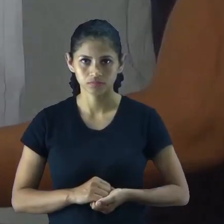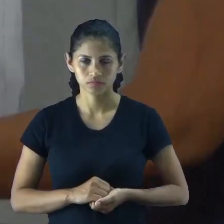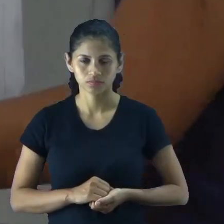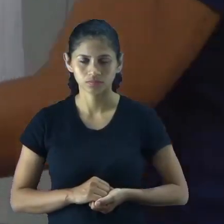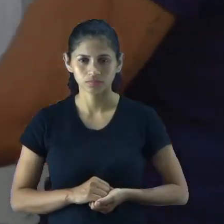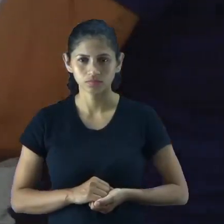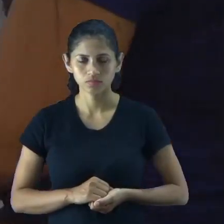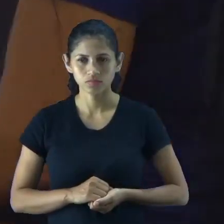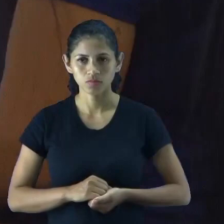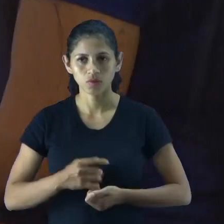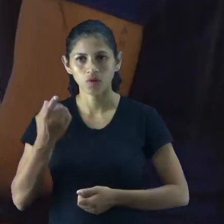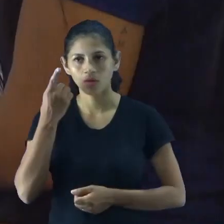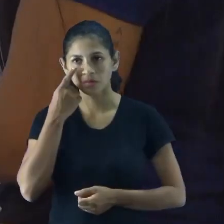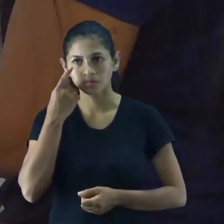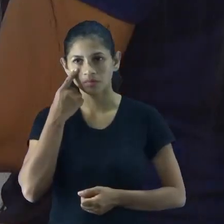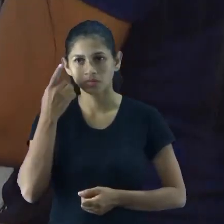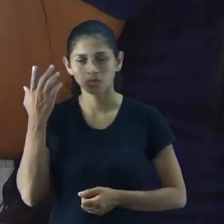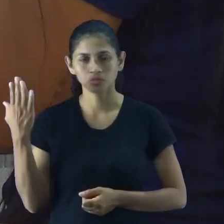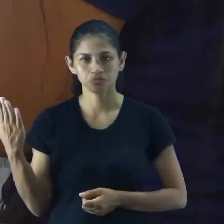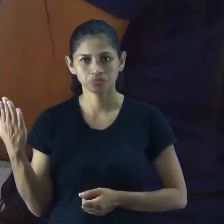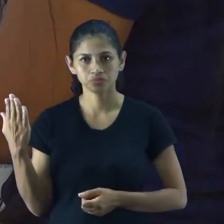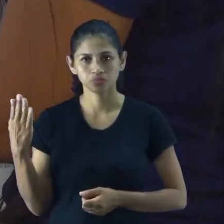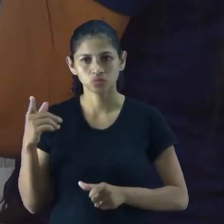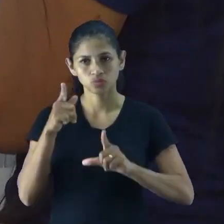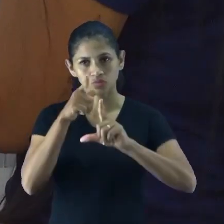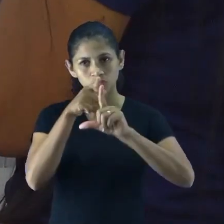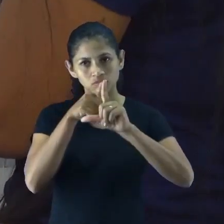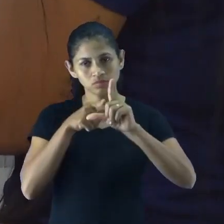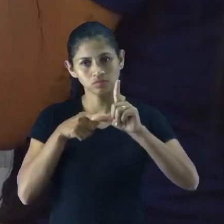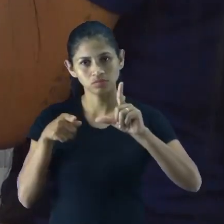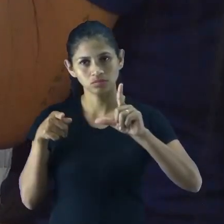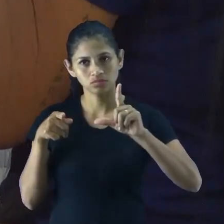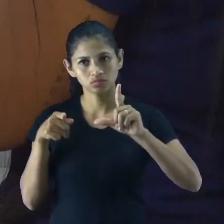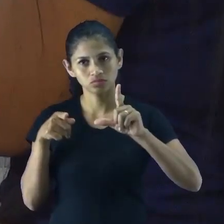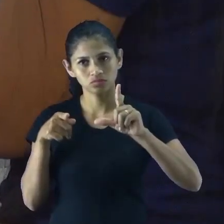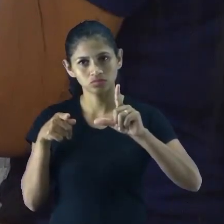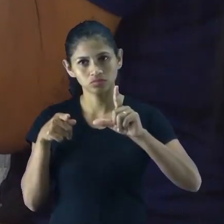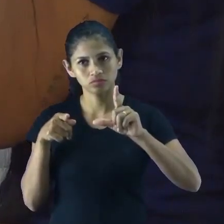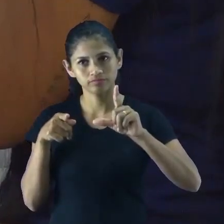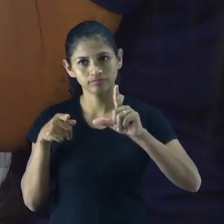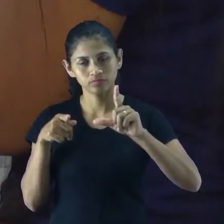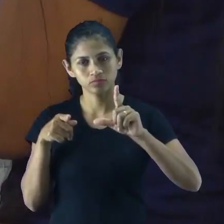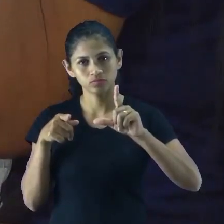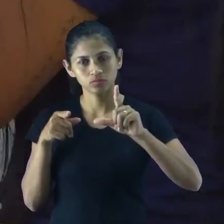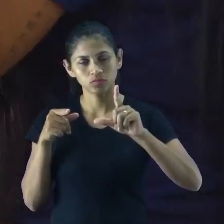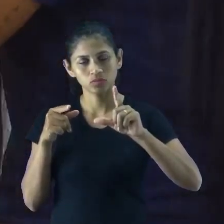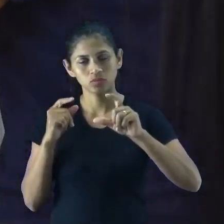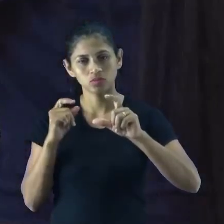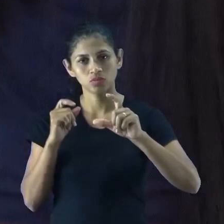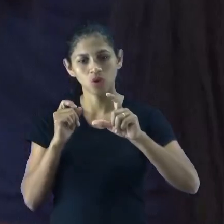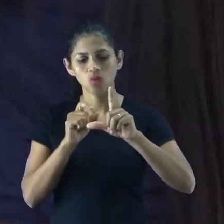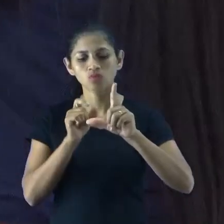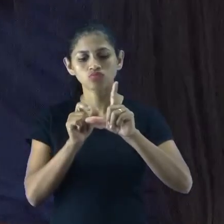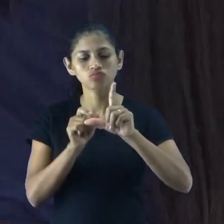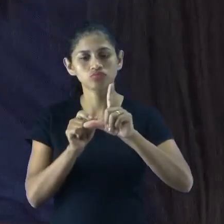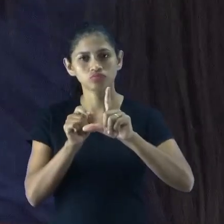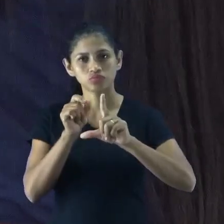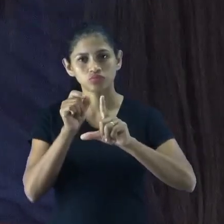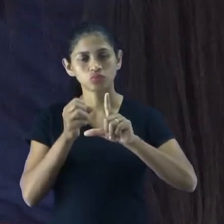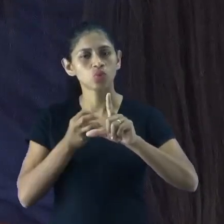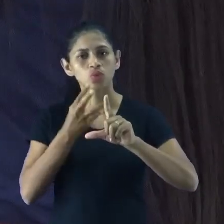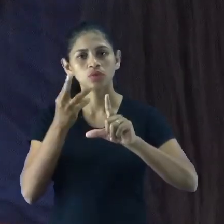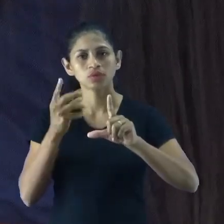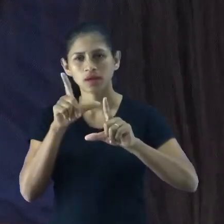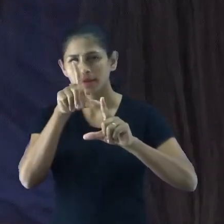observando aqui no nosso gráfico olha só a coluna Onde consta quantidade de passarinhos ela